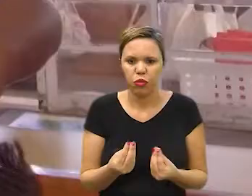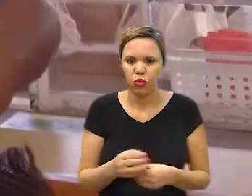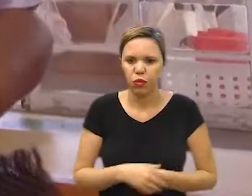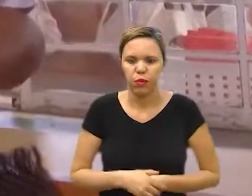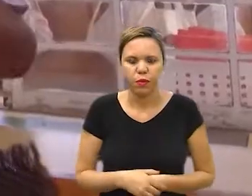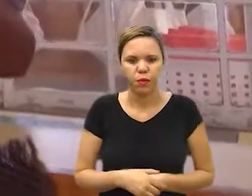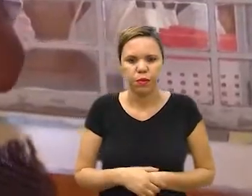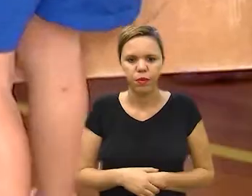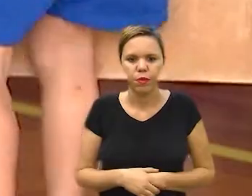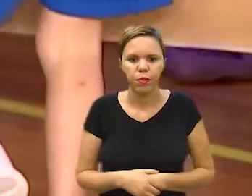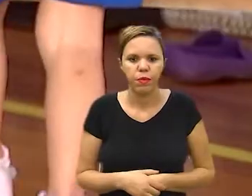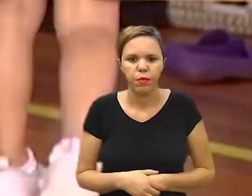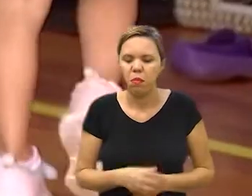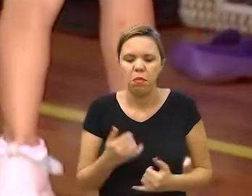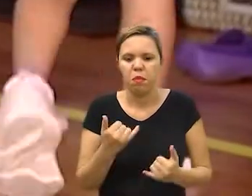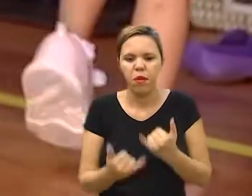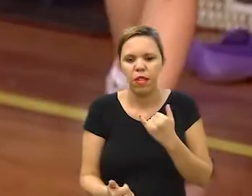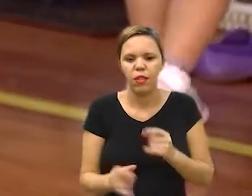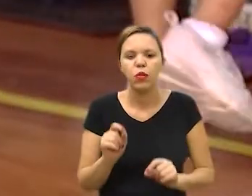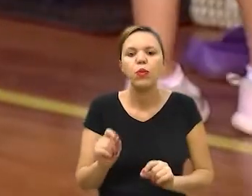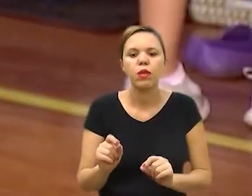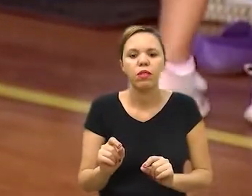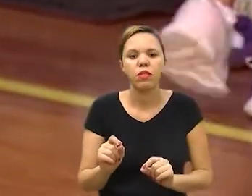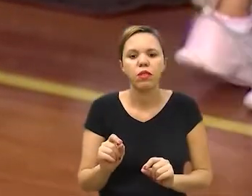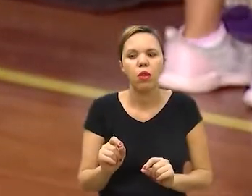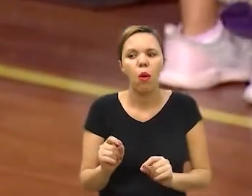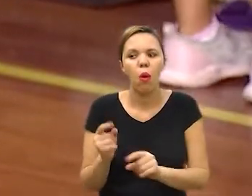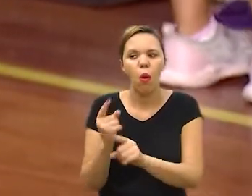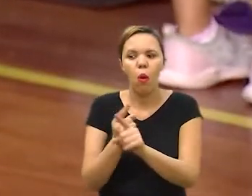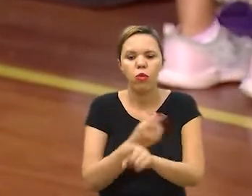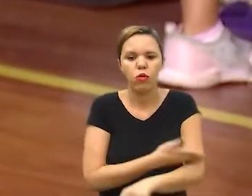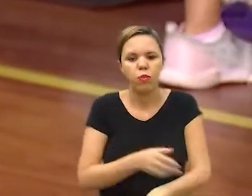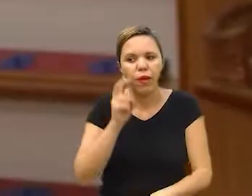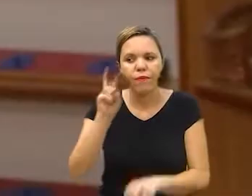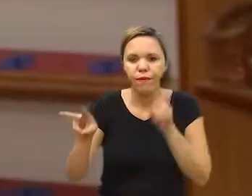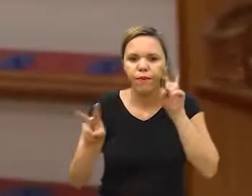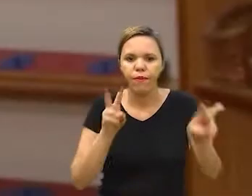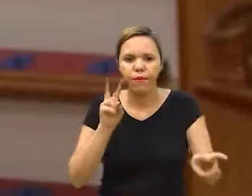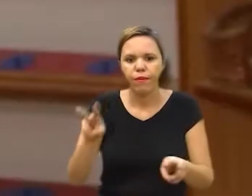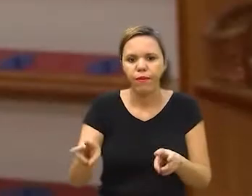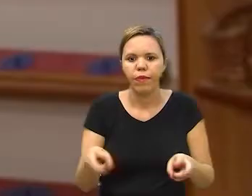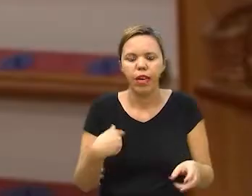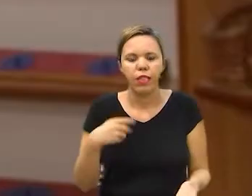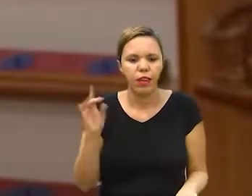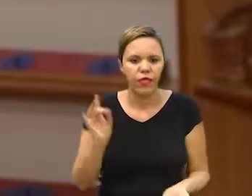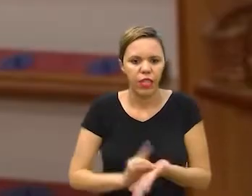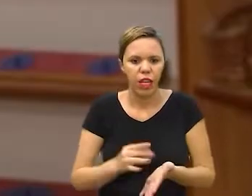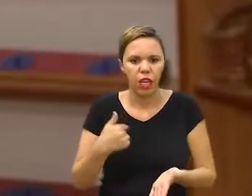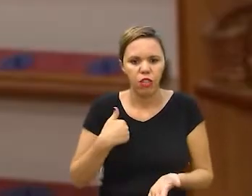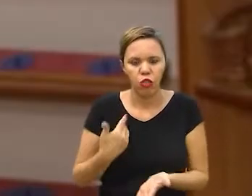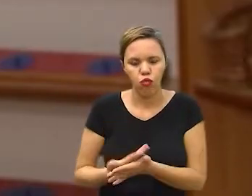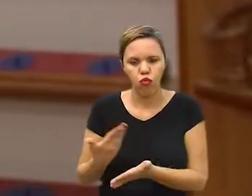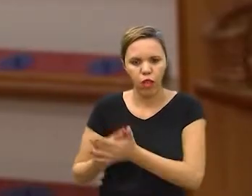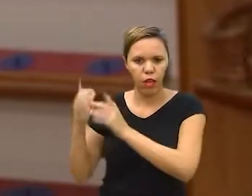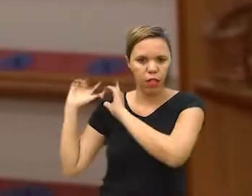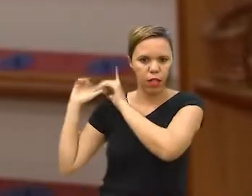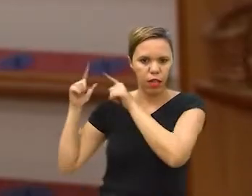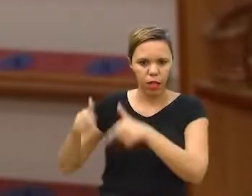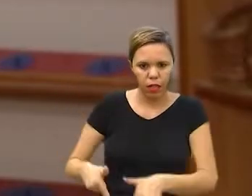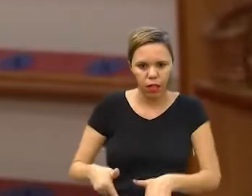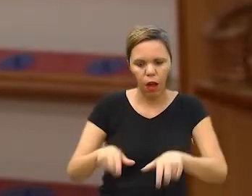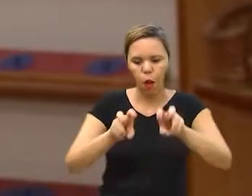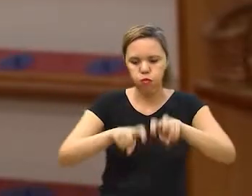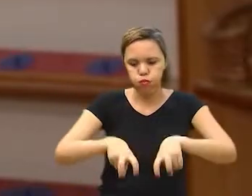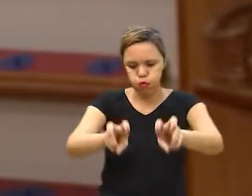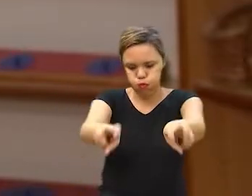eles. Nada parecido com o que a gente encontra por aí, né? Na verdade, eu fiz ensino tradicional, né, com